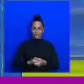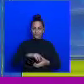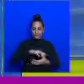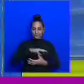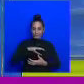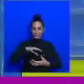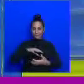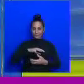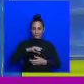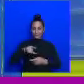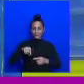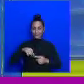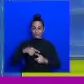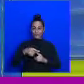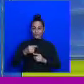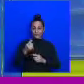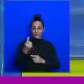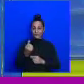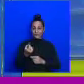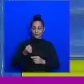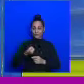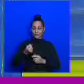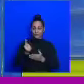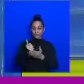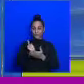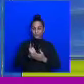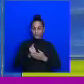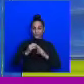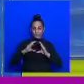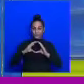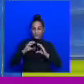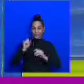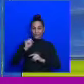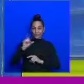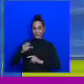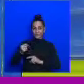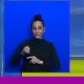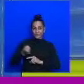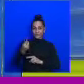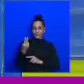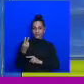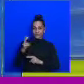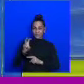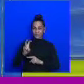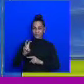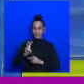O globo segue girando, mais um número chegando. Bola azul, 25. Azul, número 25.